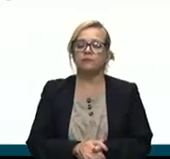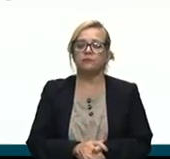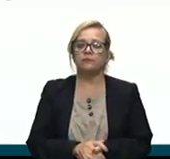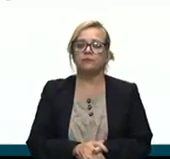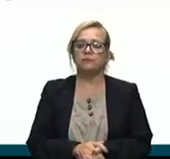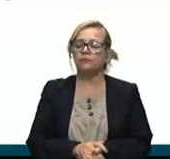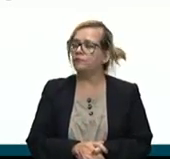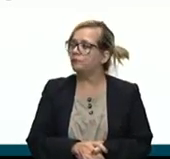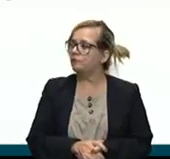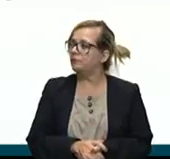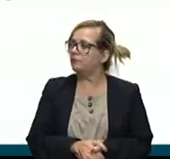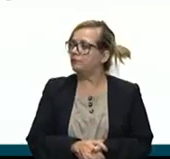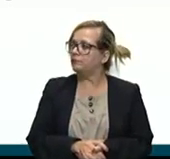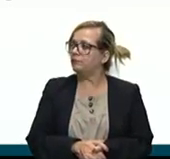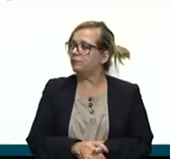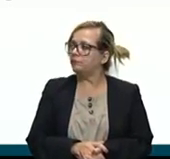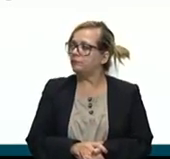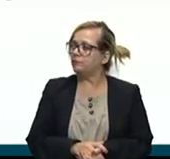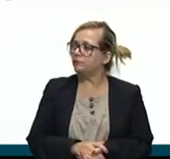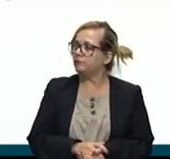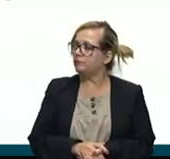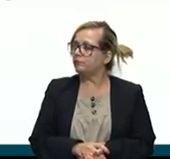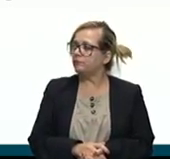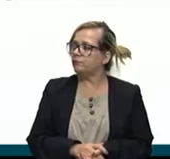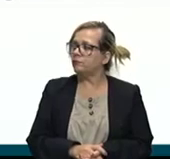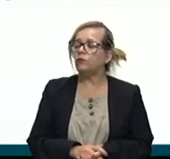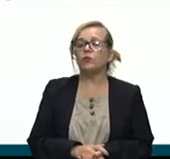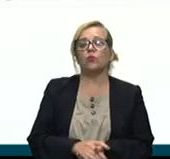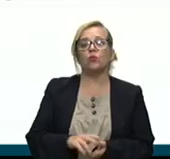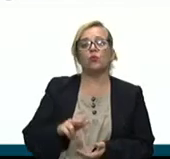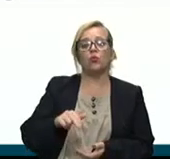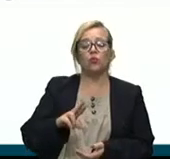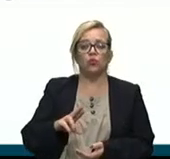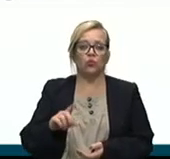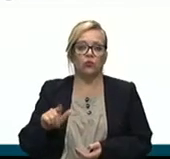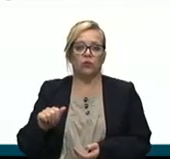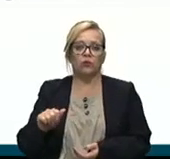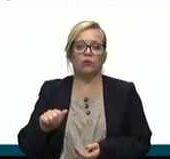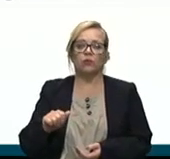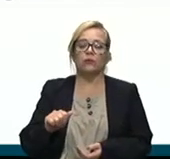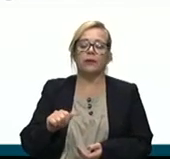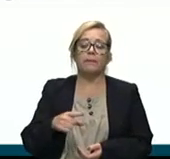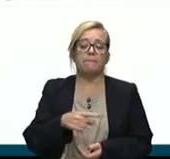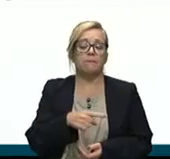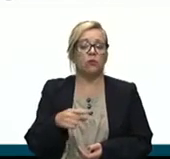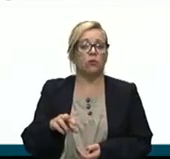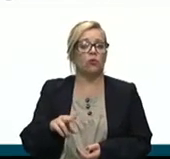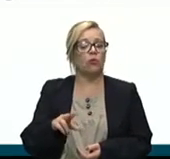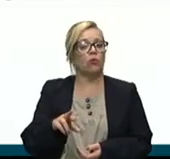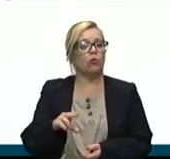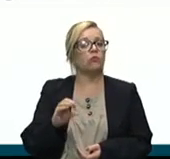é a hipótese nula com o ρ menor ou igual